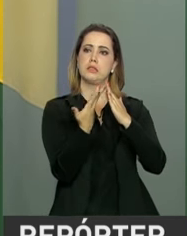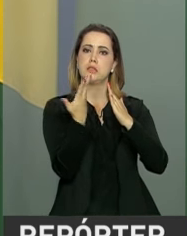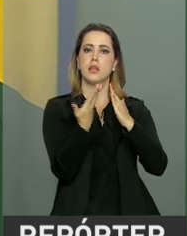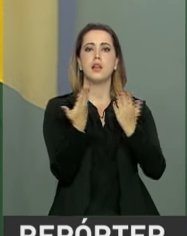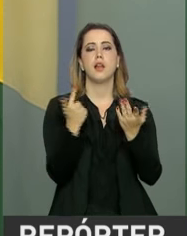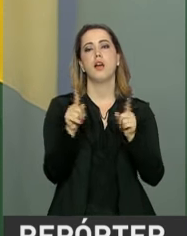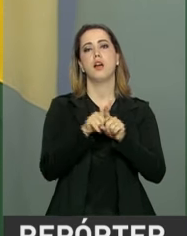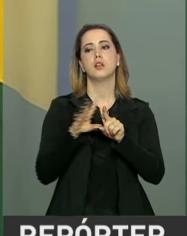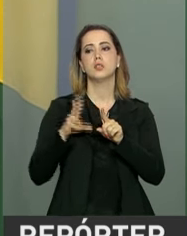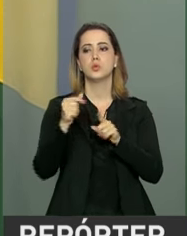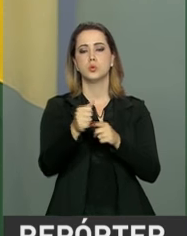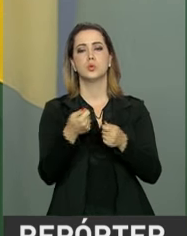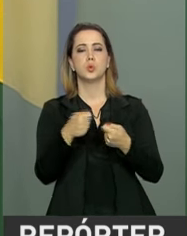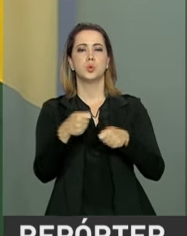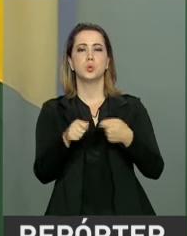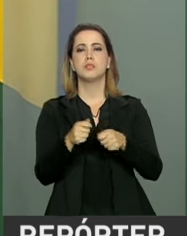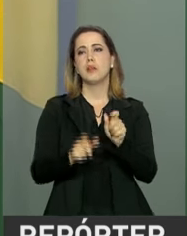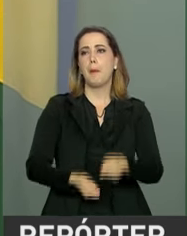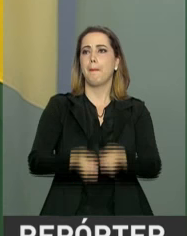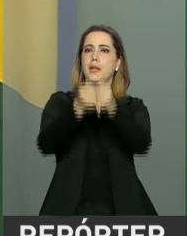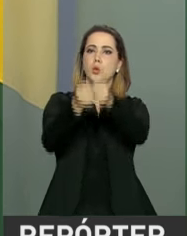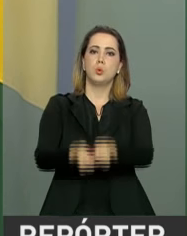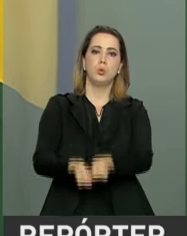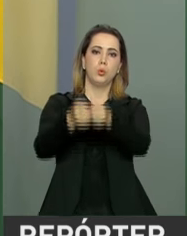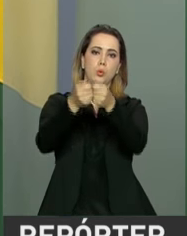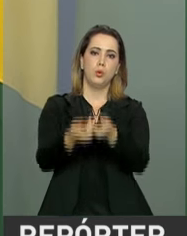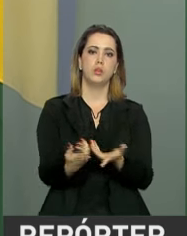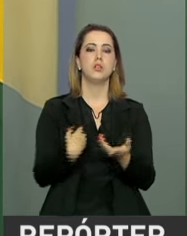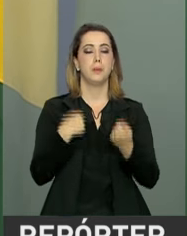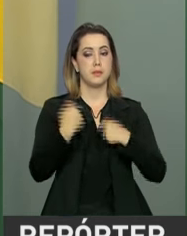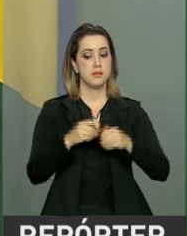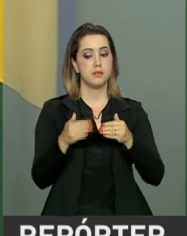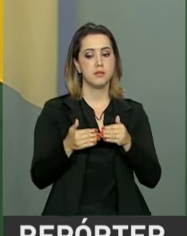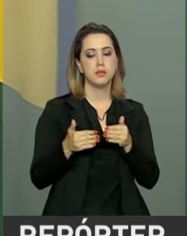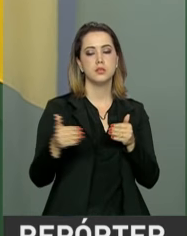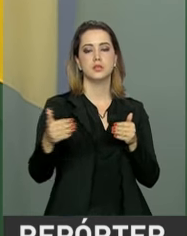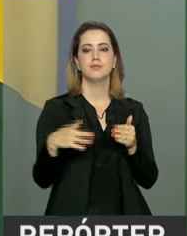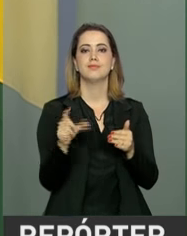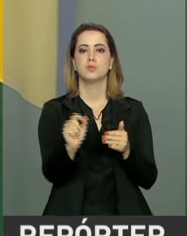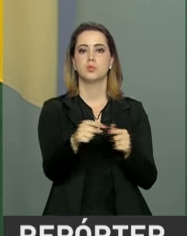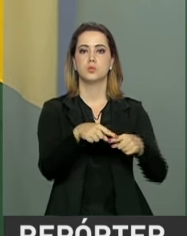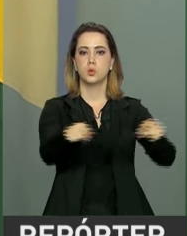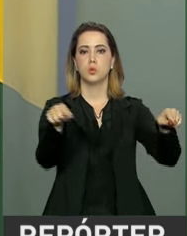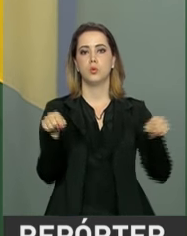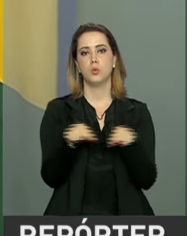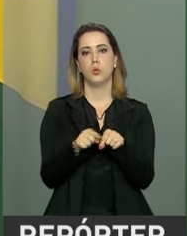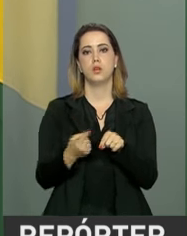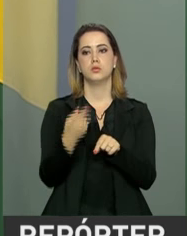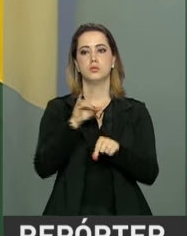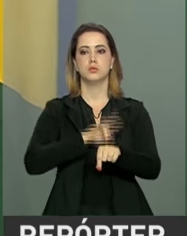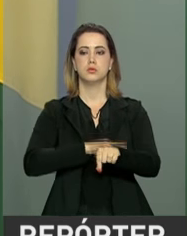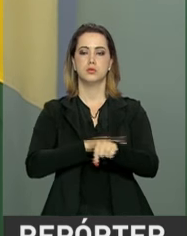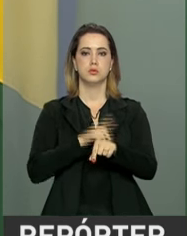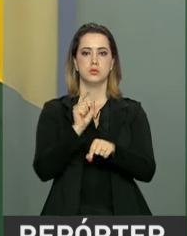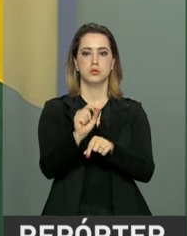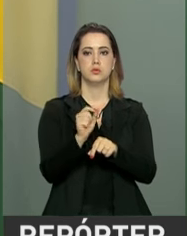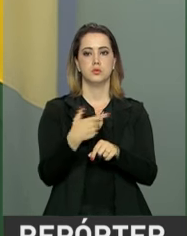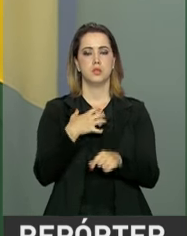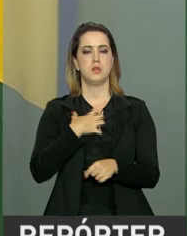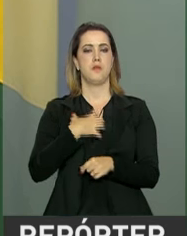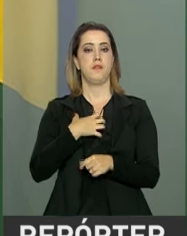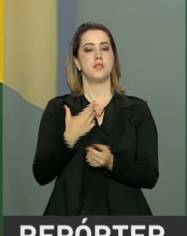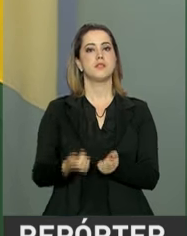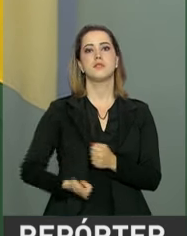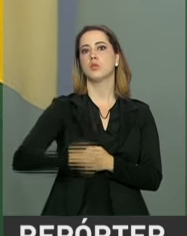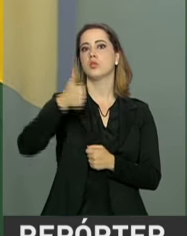possa verdadeiramente pintar a sua casa, ampliar um quarto, ampliar o banheiro, o governador Marconi, vai sentir-se